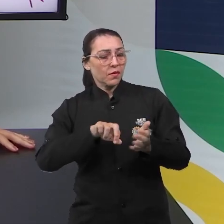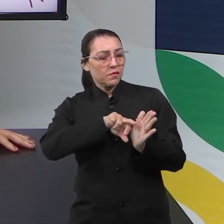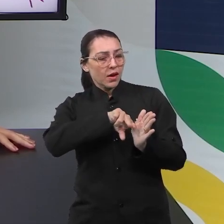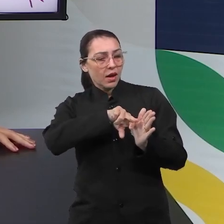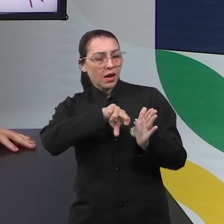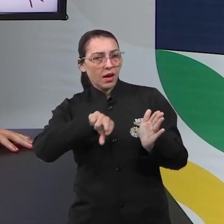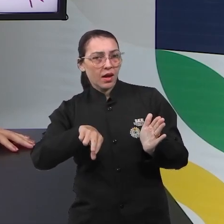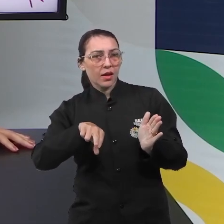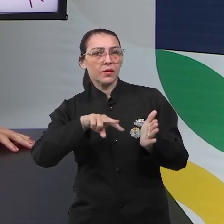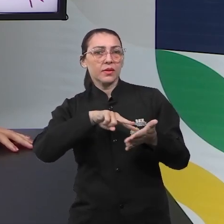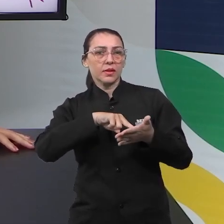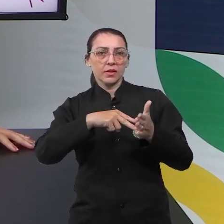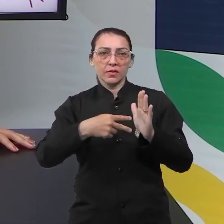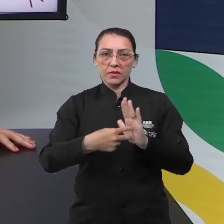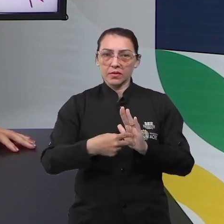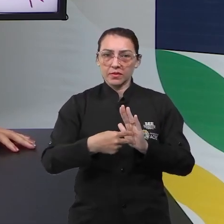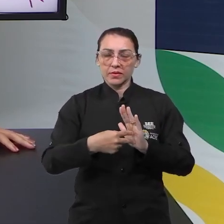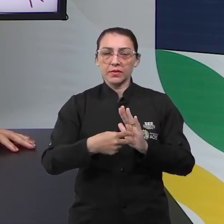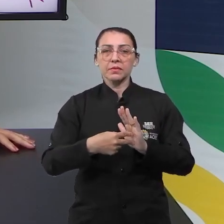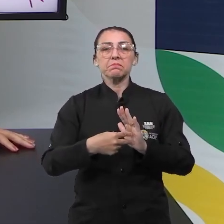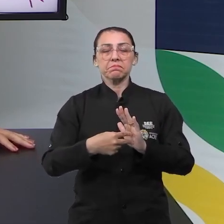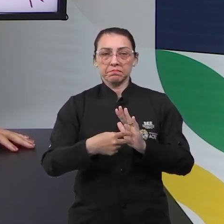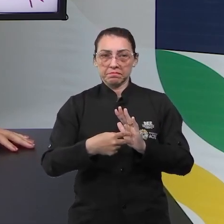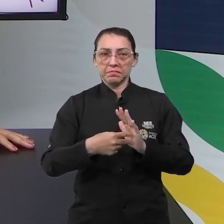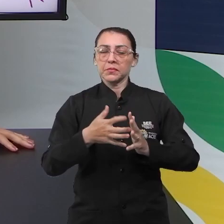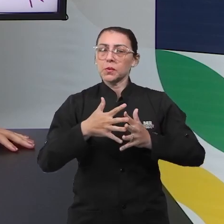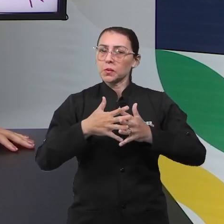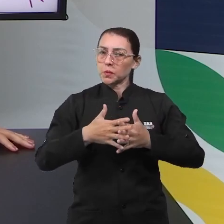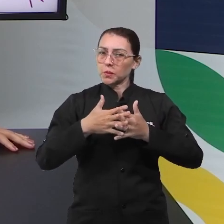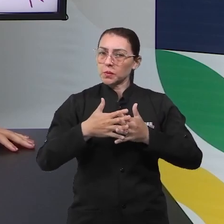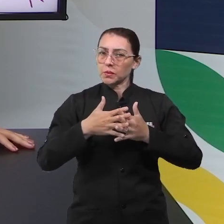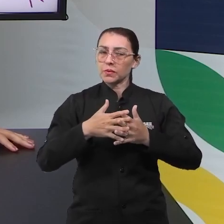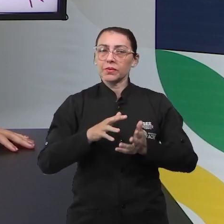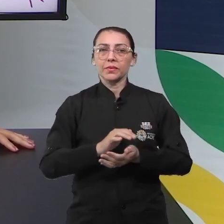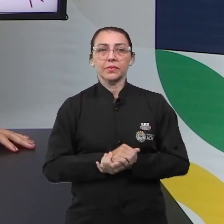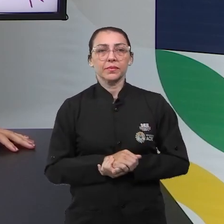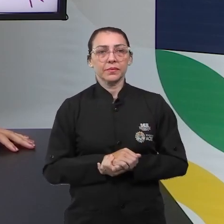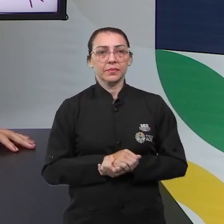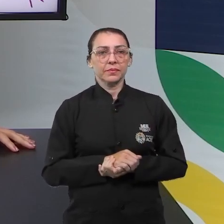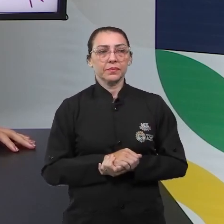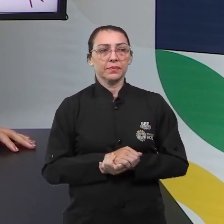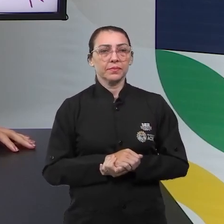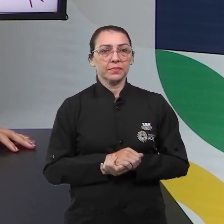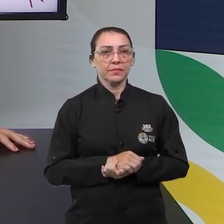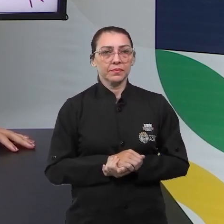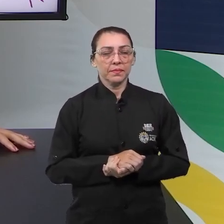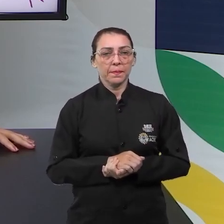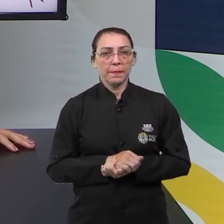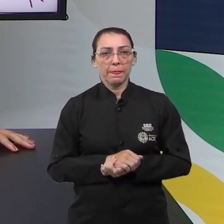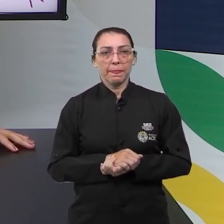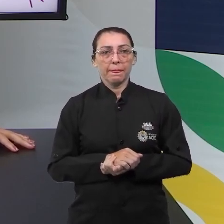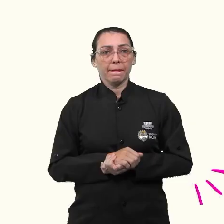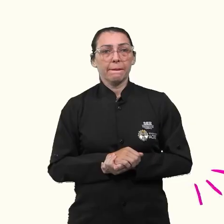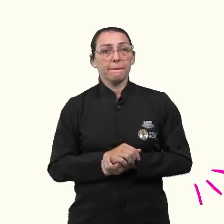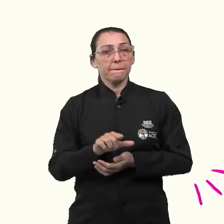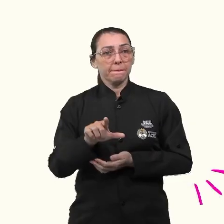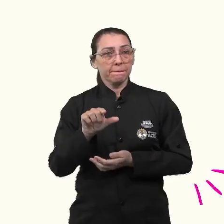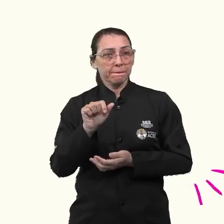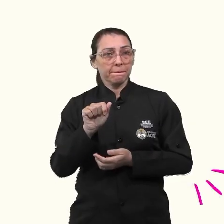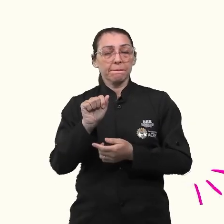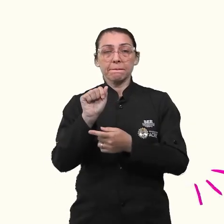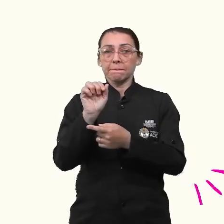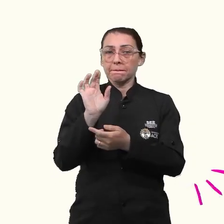Várias margens de sentido que pode causar até mesmo o quê? Uma confusão. Então, essa alternativa está o